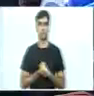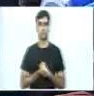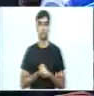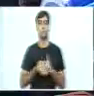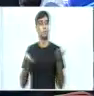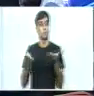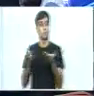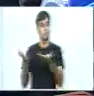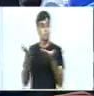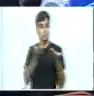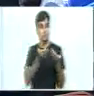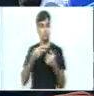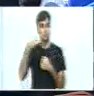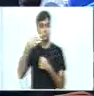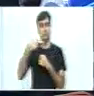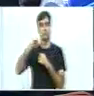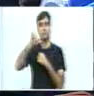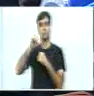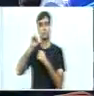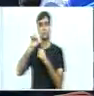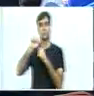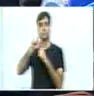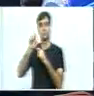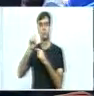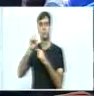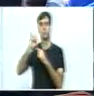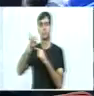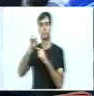Com a palavra, o vereador João Rosinha.